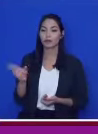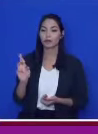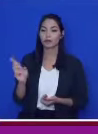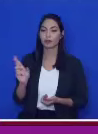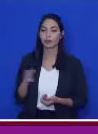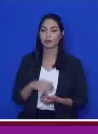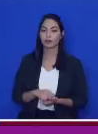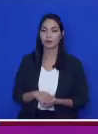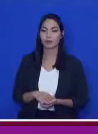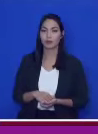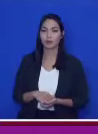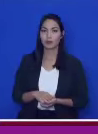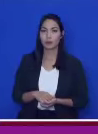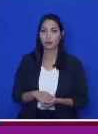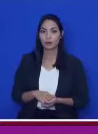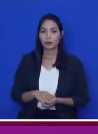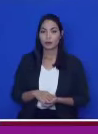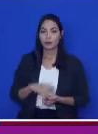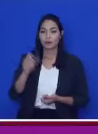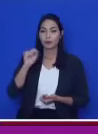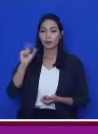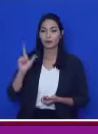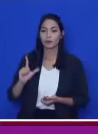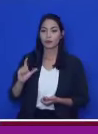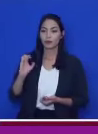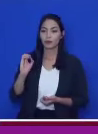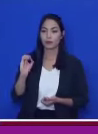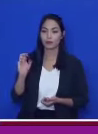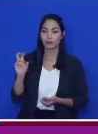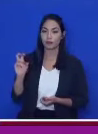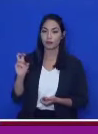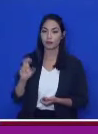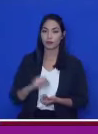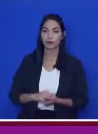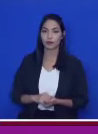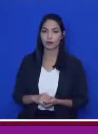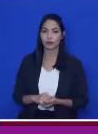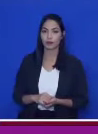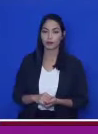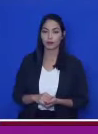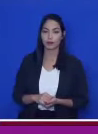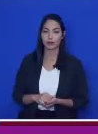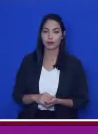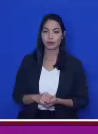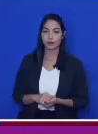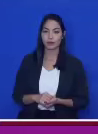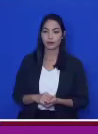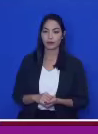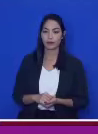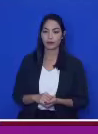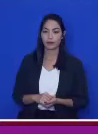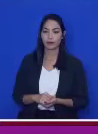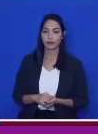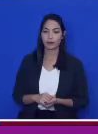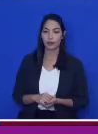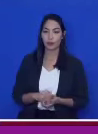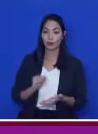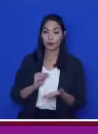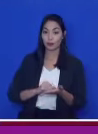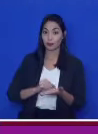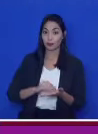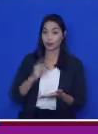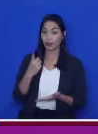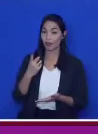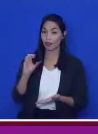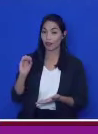R$1.200.000. Mais uma bola saindo do Globo. Azul 05. Azul 05. Foram sorteados 5 números,